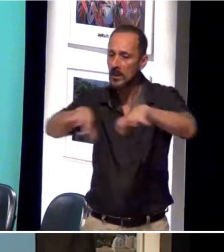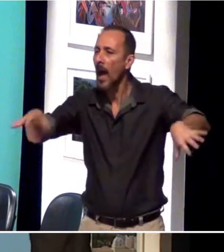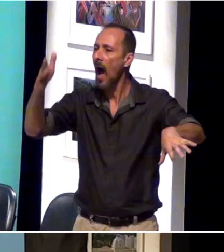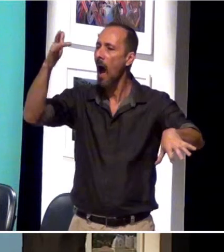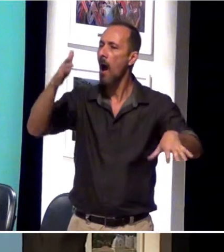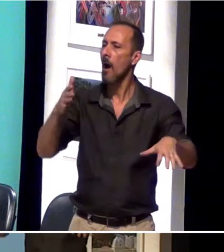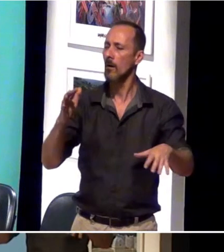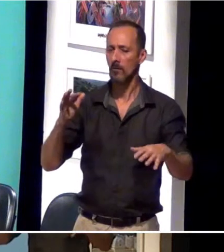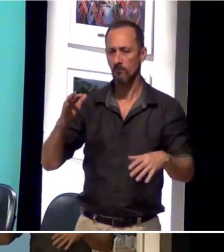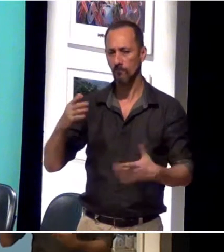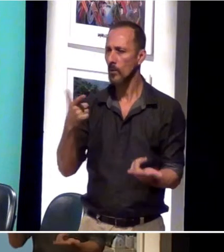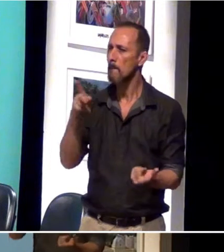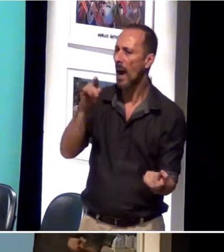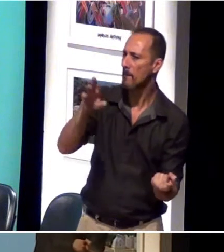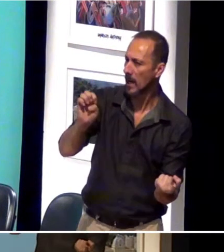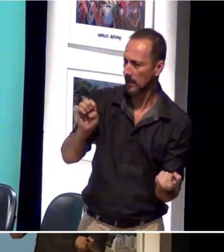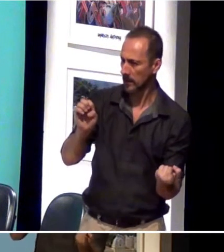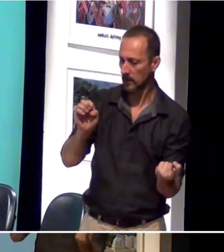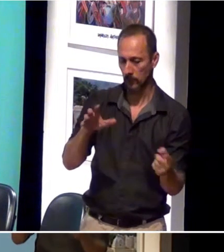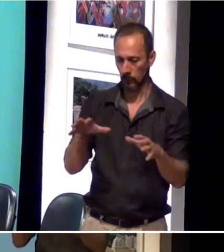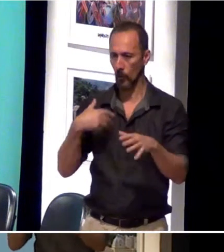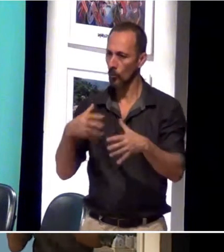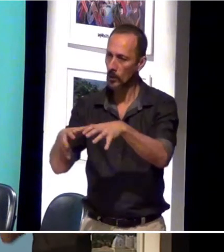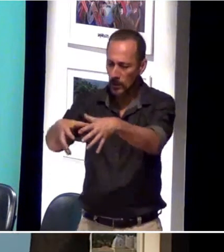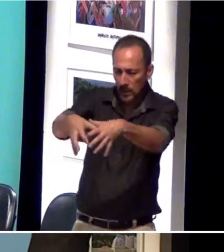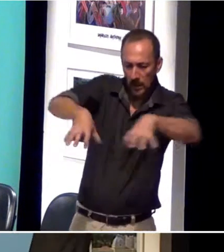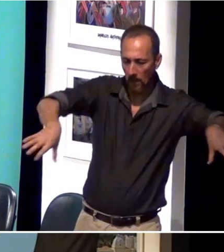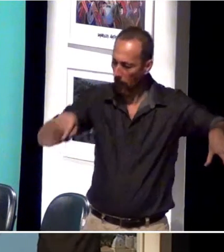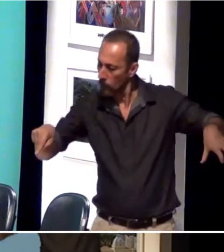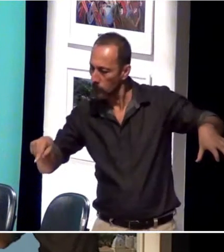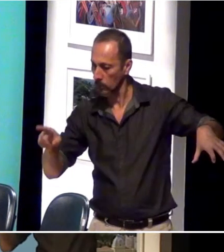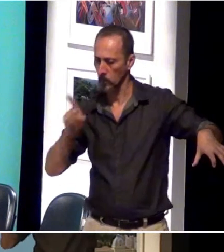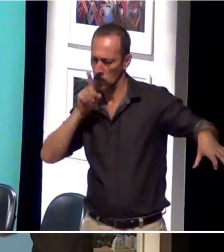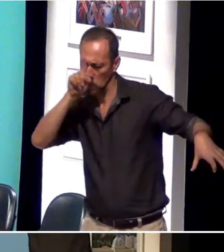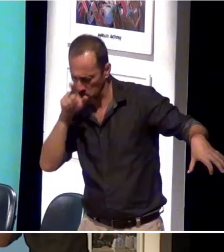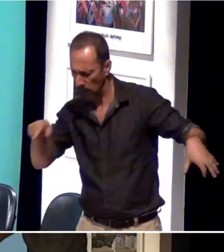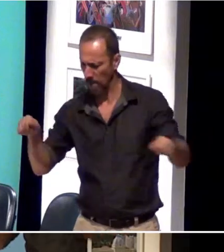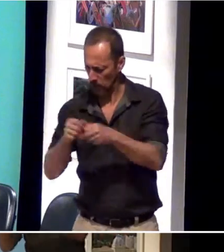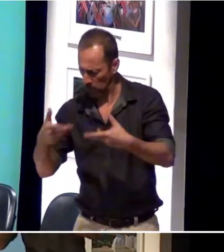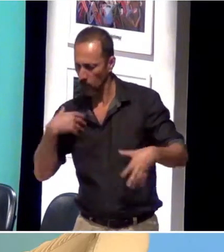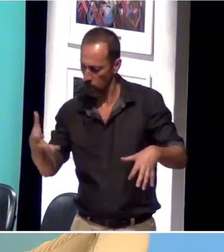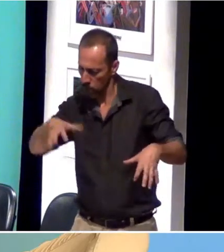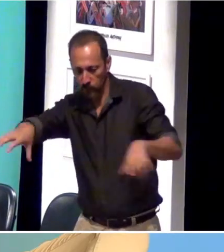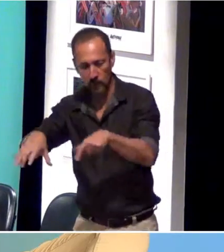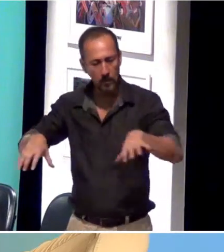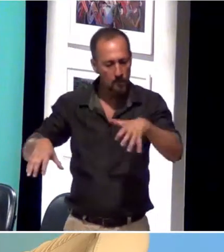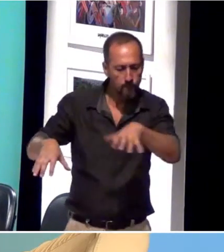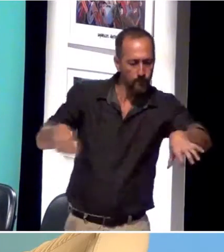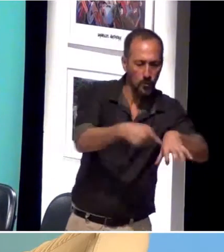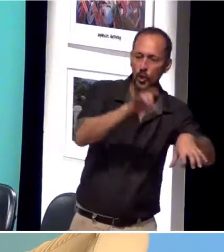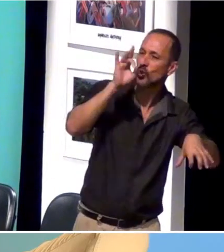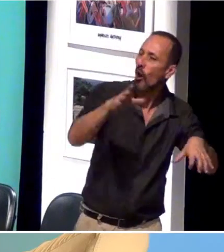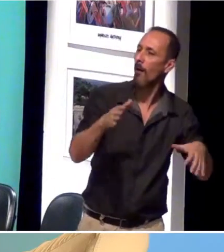das crianças que estão em risco e das crianças e adolescentes que cometeram ato. Na prática, os